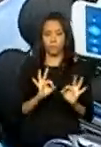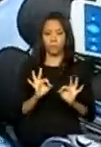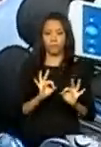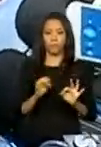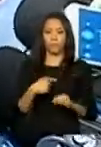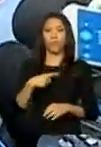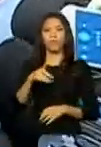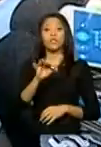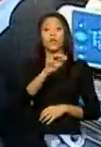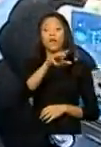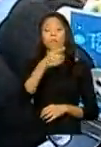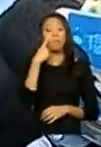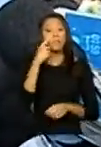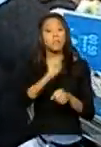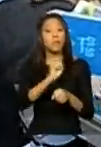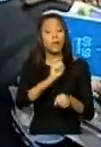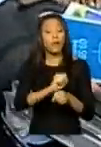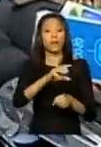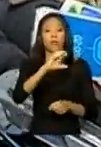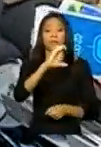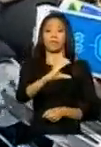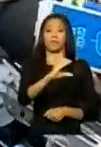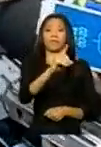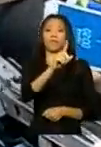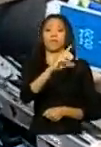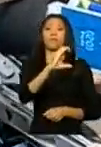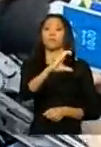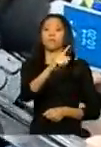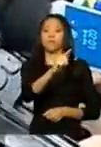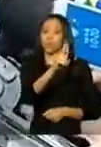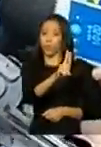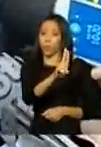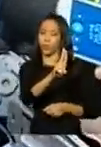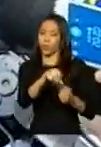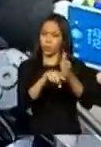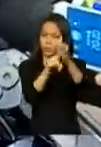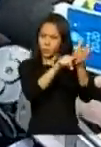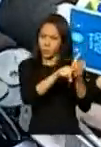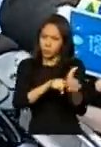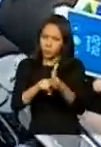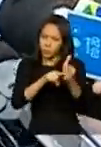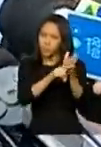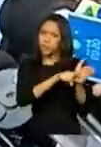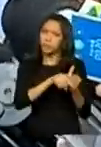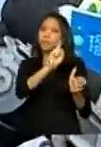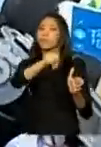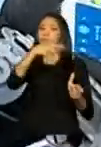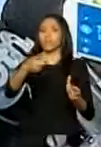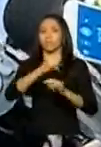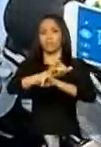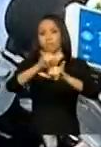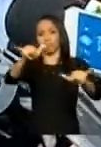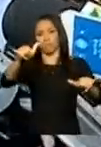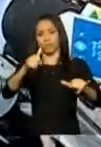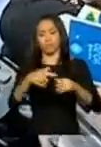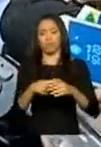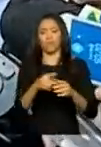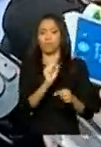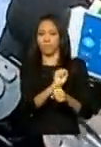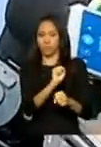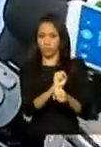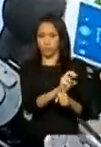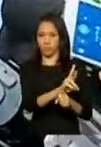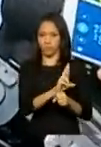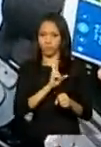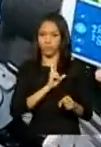Cabe a CGU apurar. E a Sociedade de Amigos é uma relação antiquíssima com a Constituída,